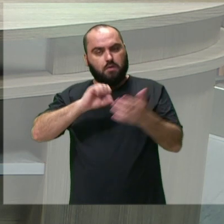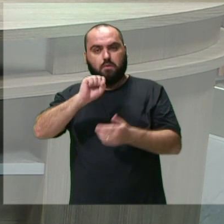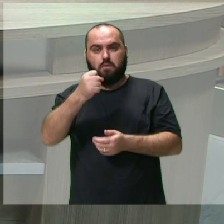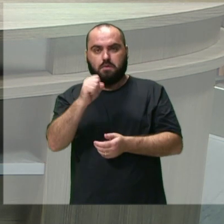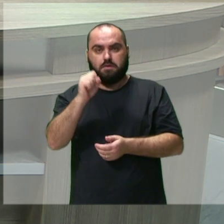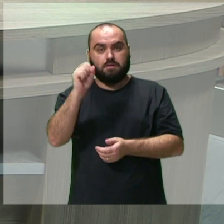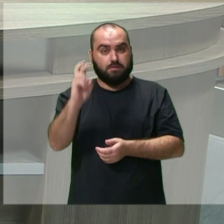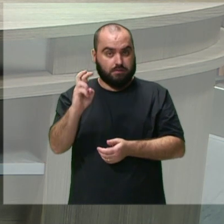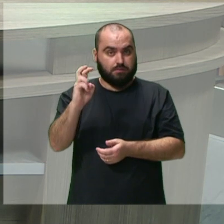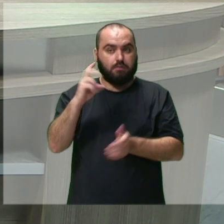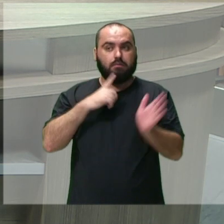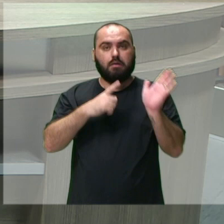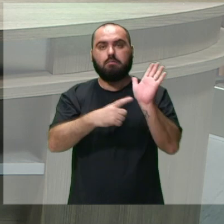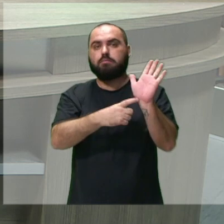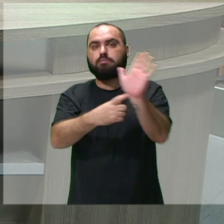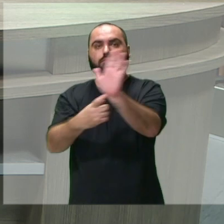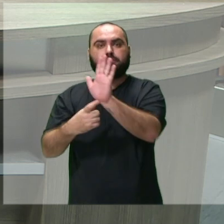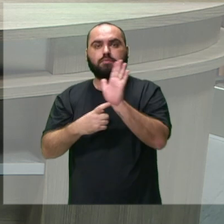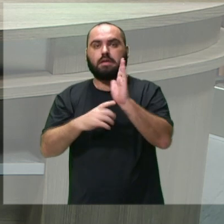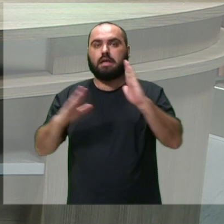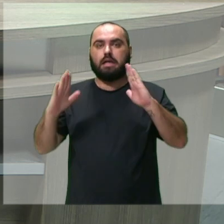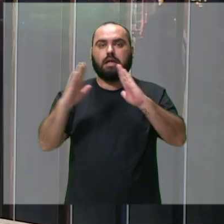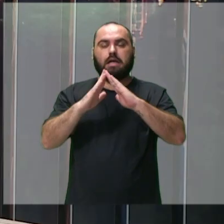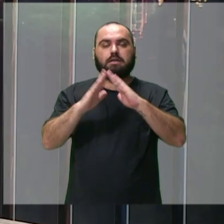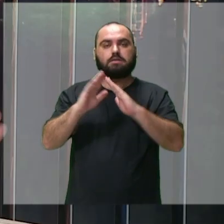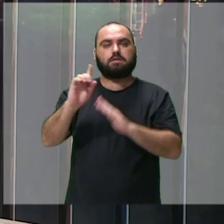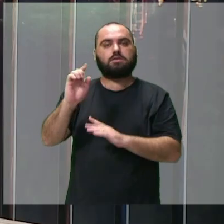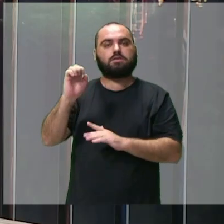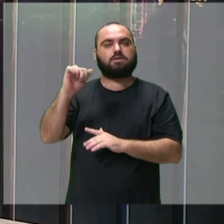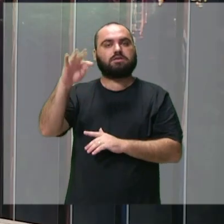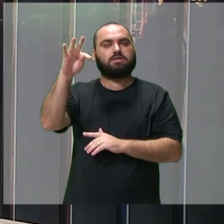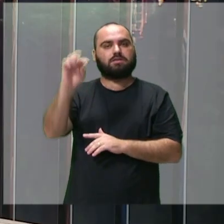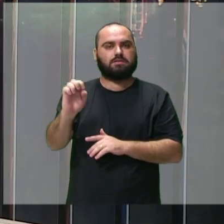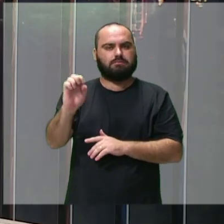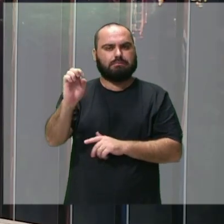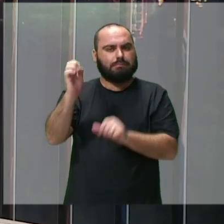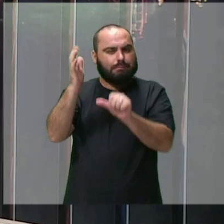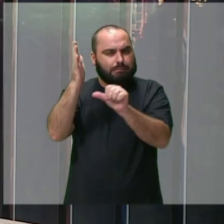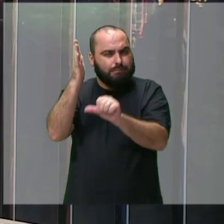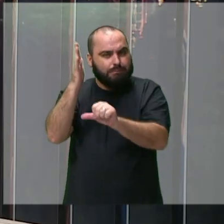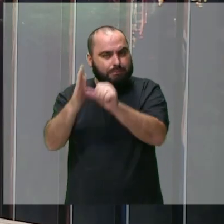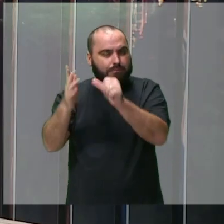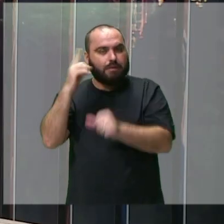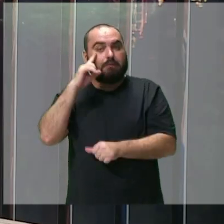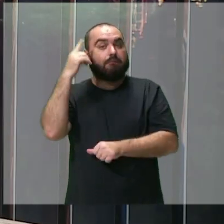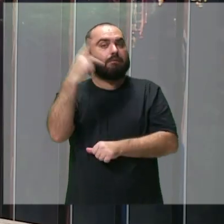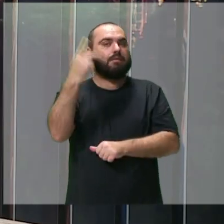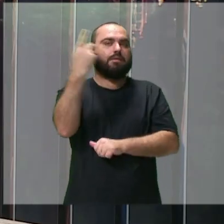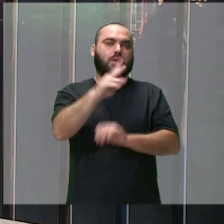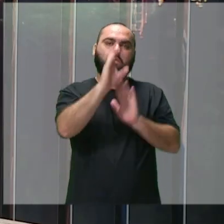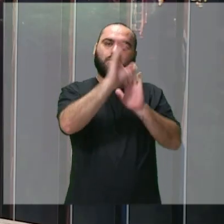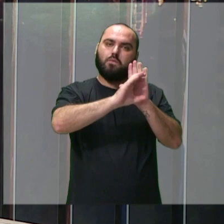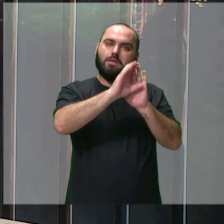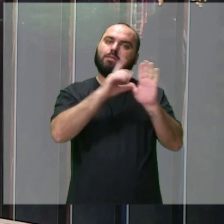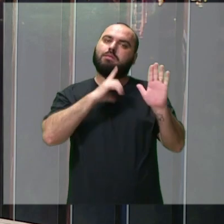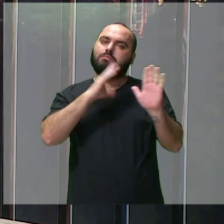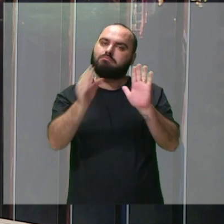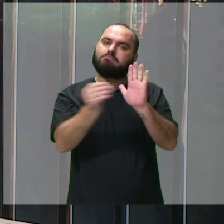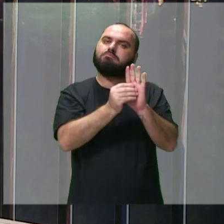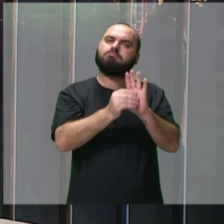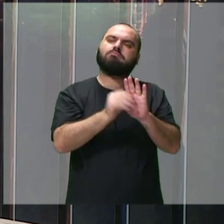da Gente. Essa foi a primeira que a gente vê lá no teu currículo, né? O